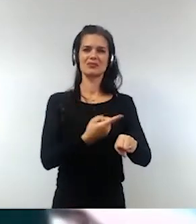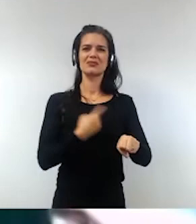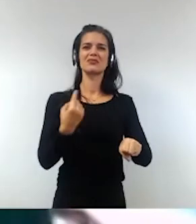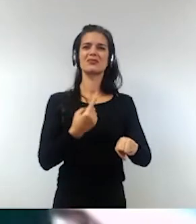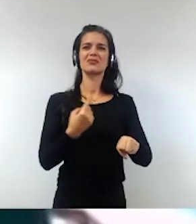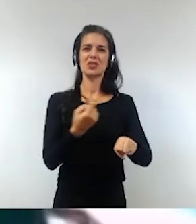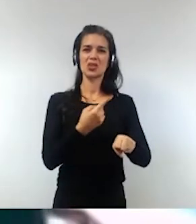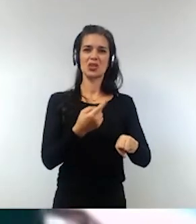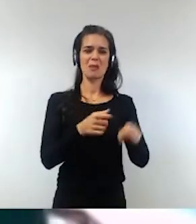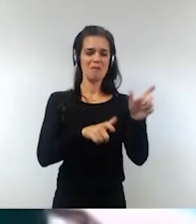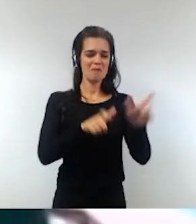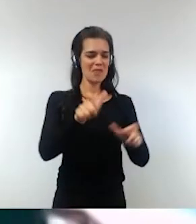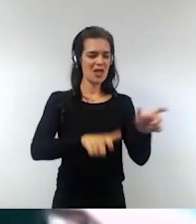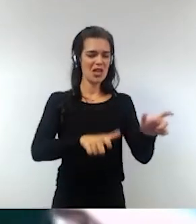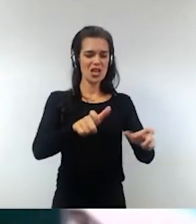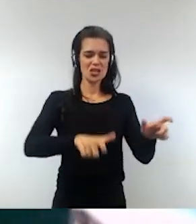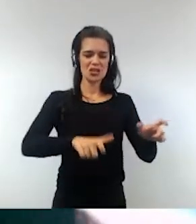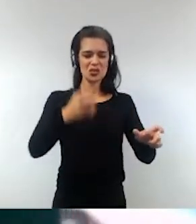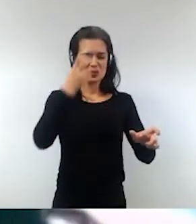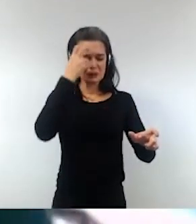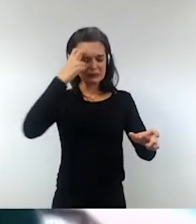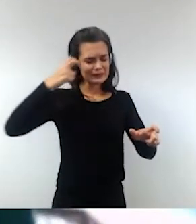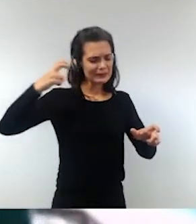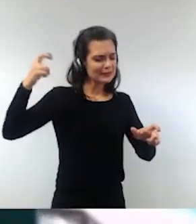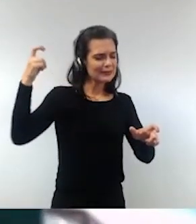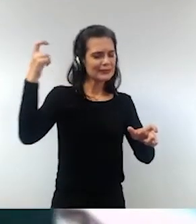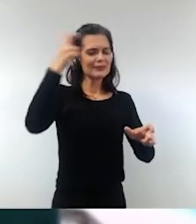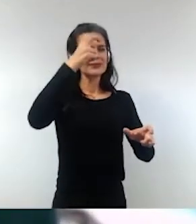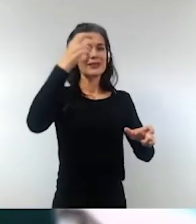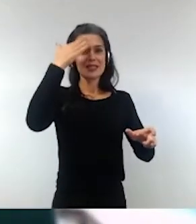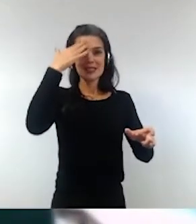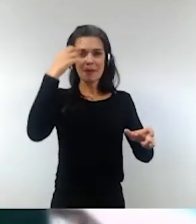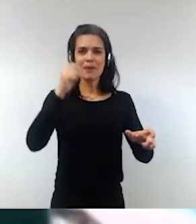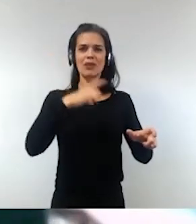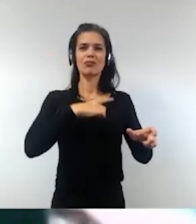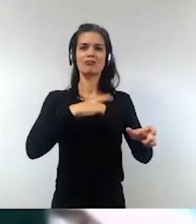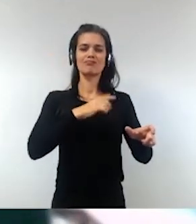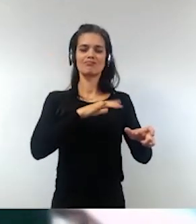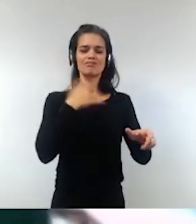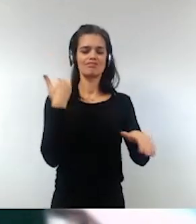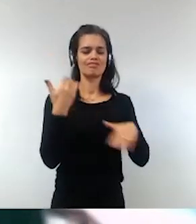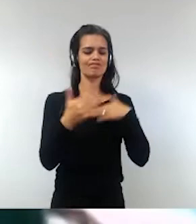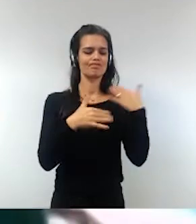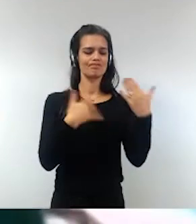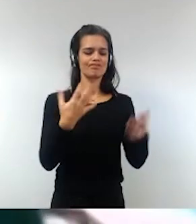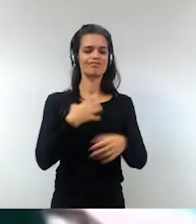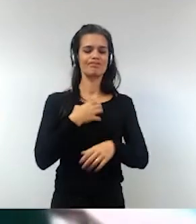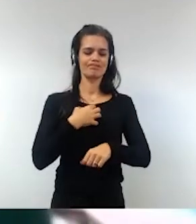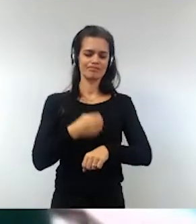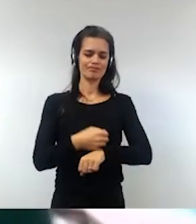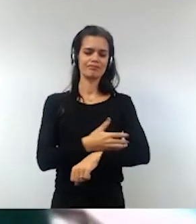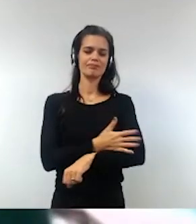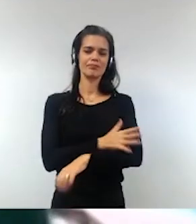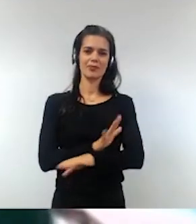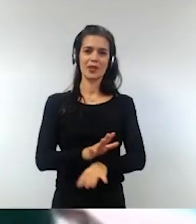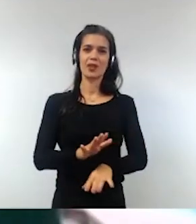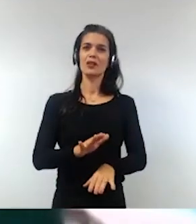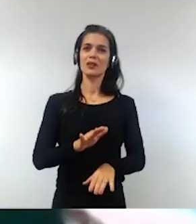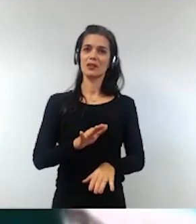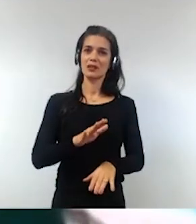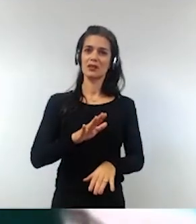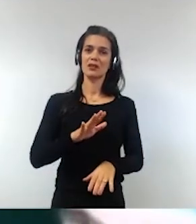de sabedoria, e então é um momento difícil mesmo. Então, me emocionei quando você falou, então vou aproveitar